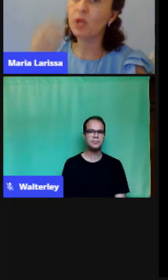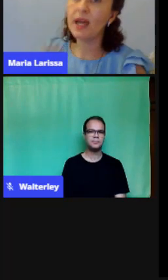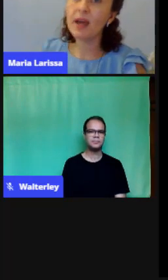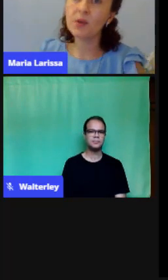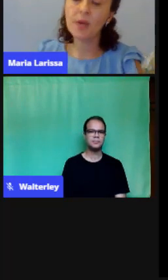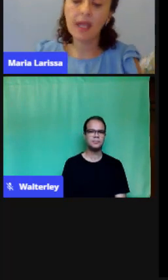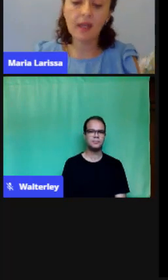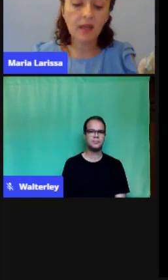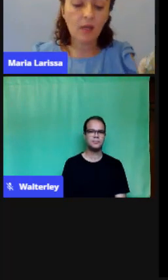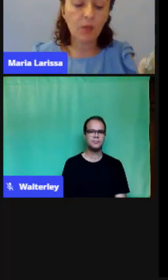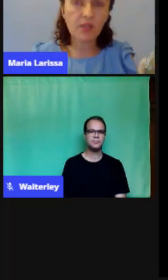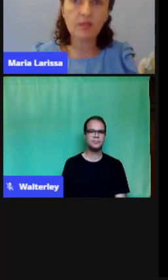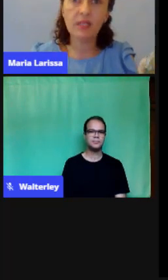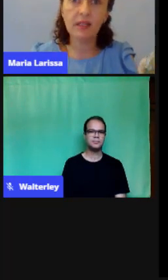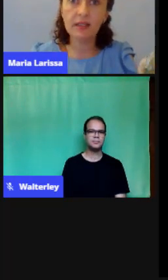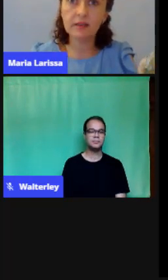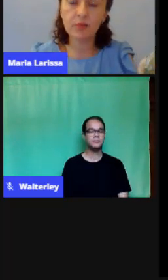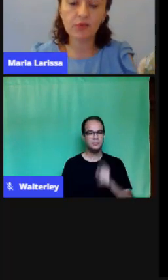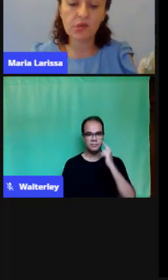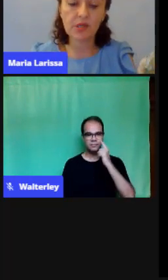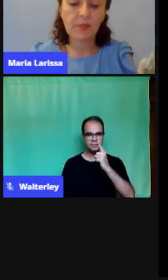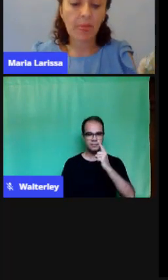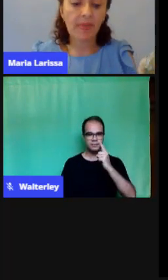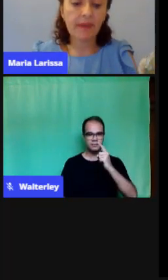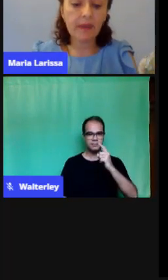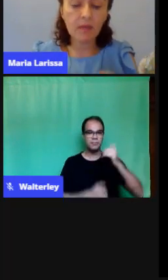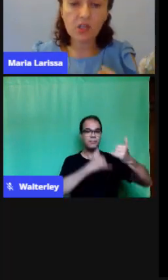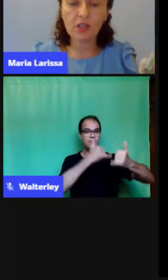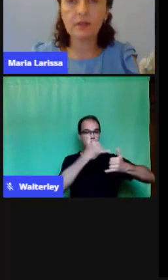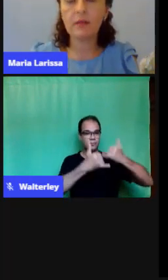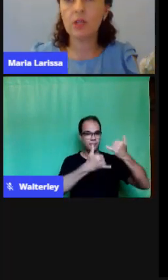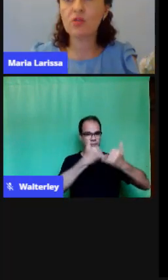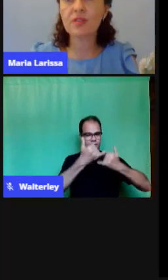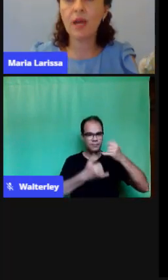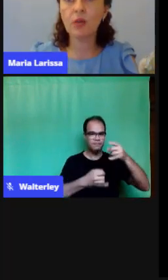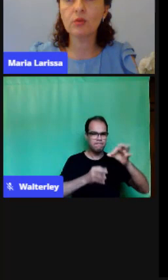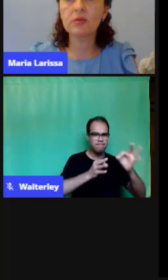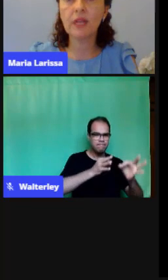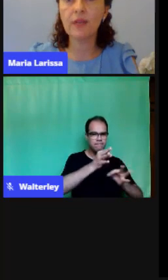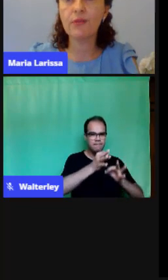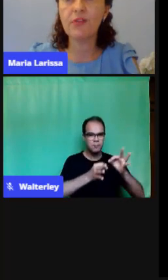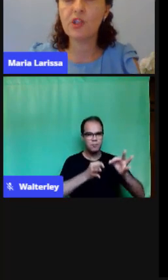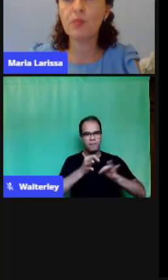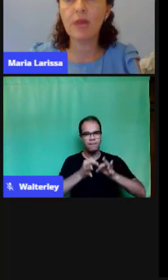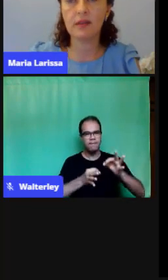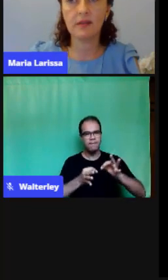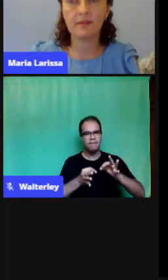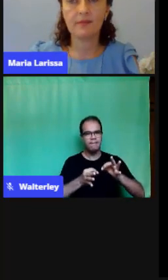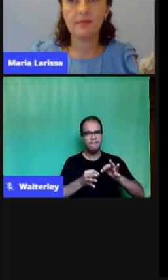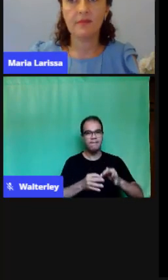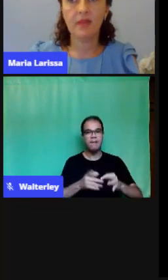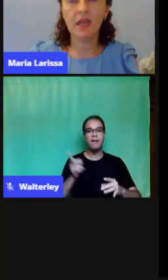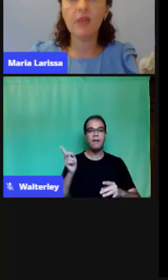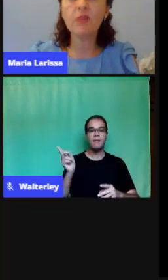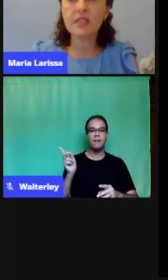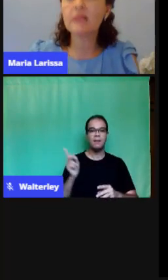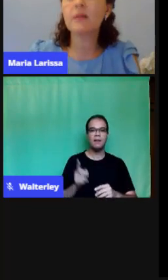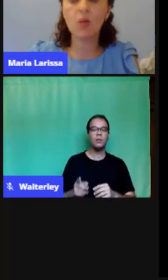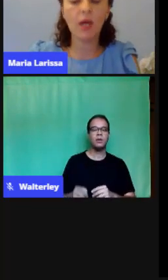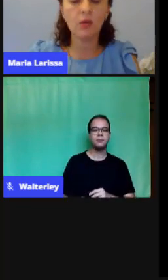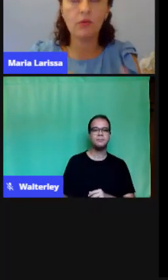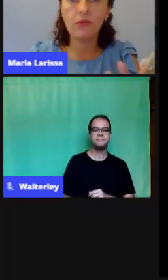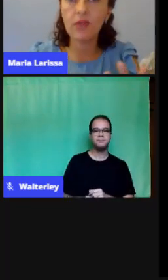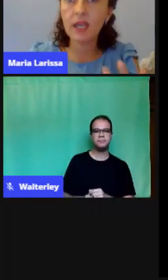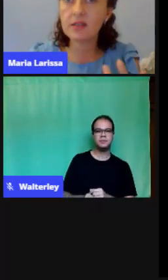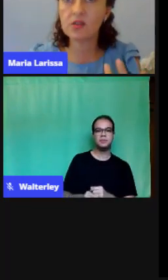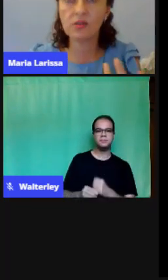o formulário, ele possibilita, professor, que imediatamente o seu aluno tenha o feedback. Né? E você